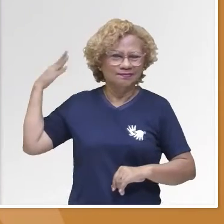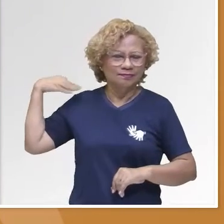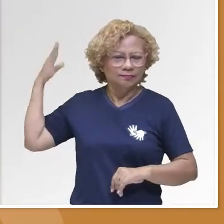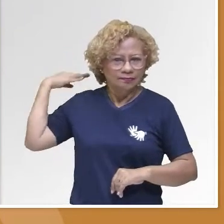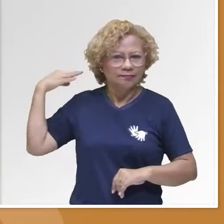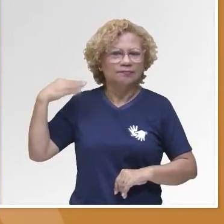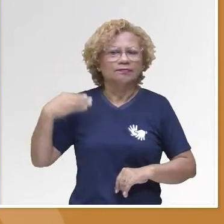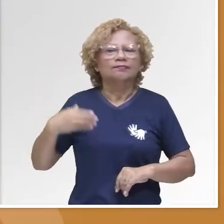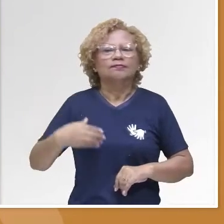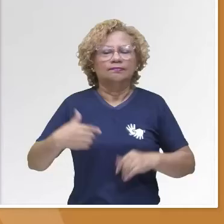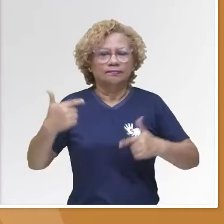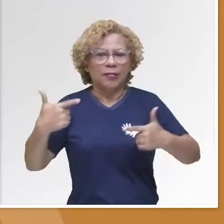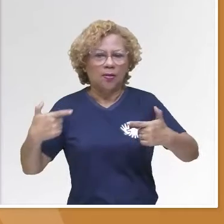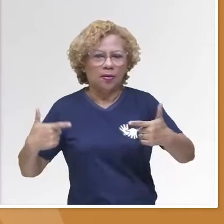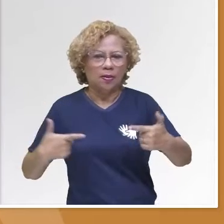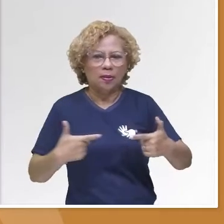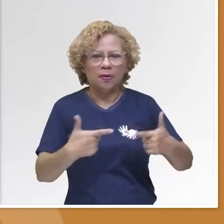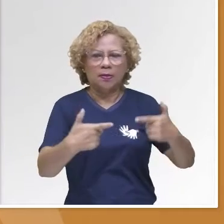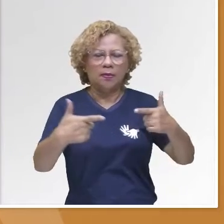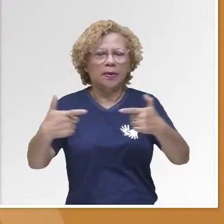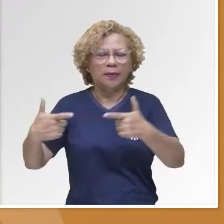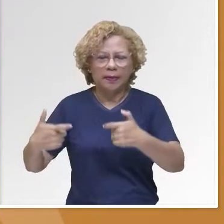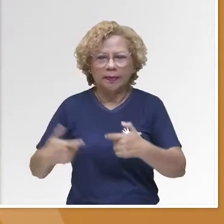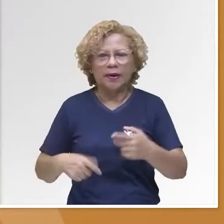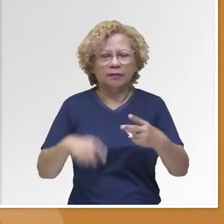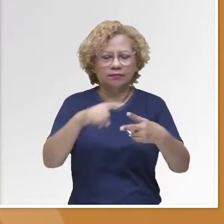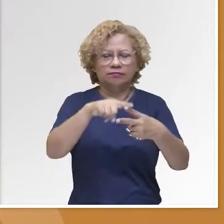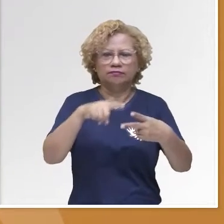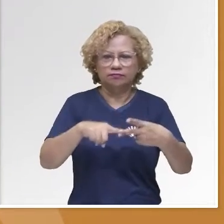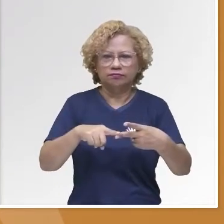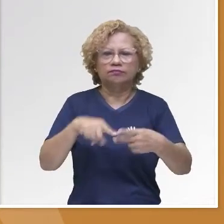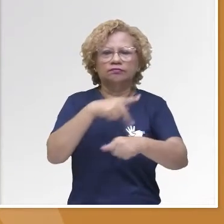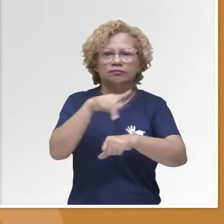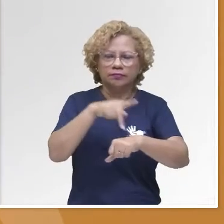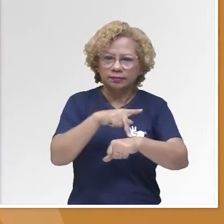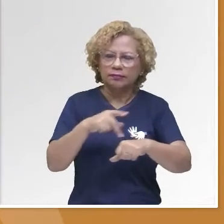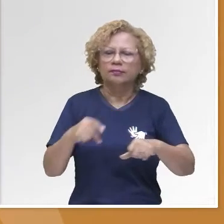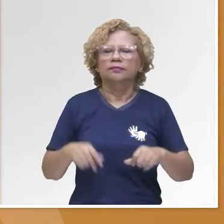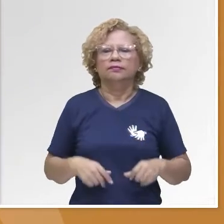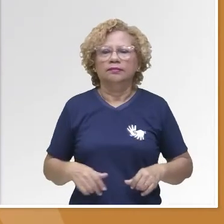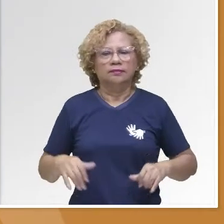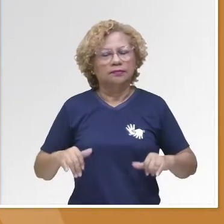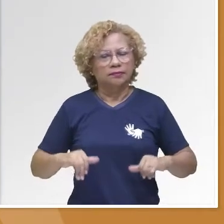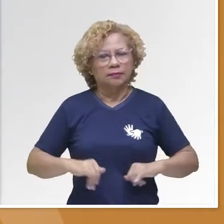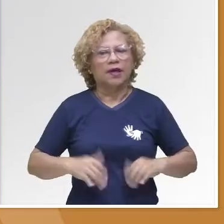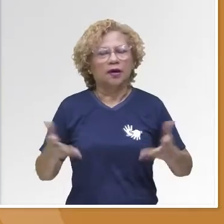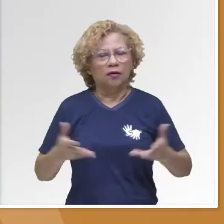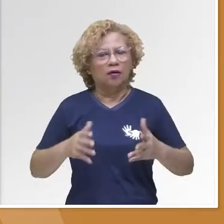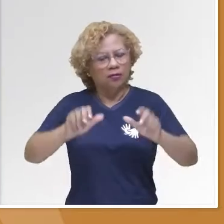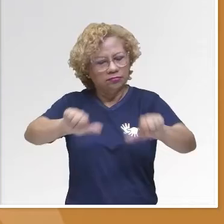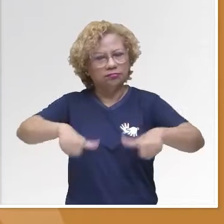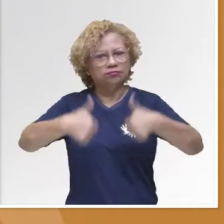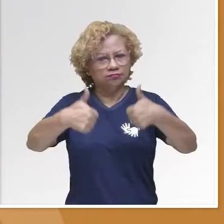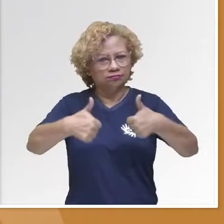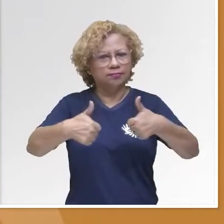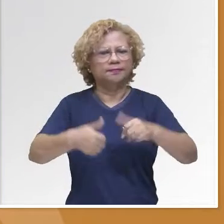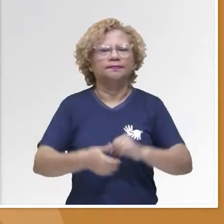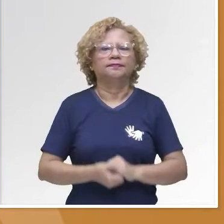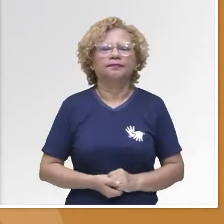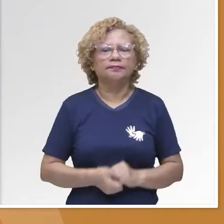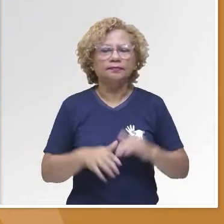ao capitalismo e começaram a fazer os acordos comerciais, que é o que a gente vai verificar agora. Então, olha só, os